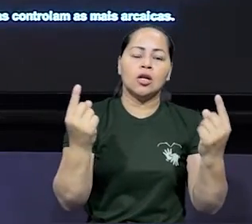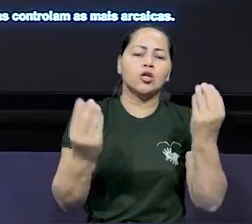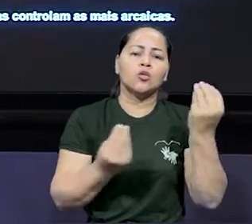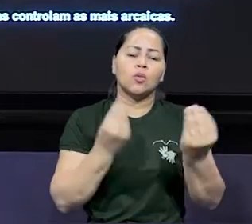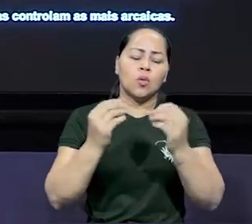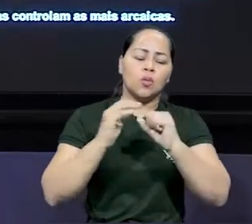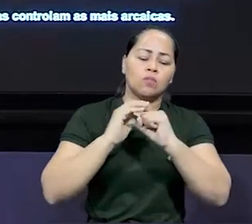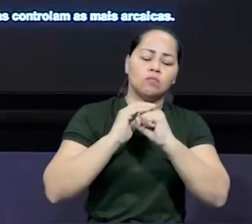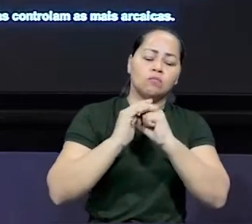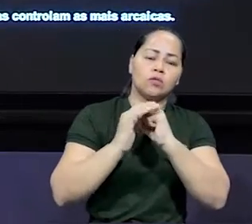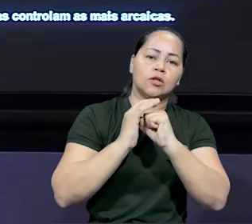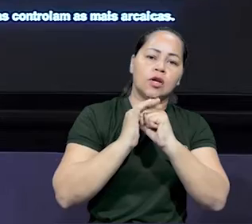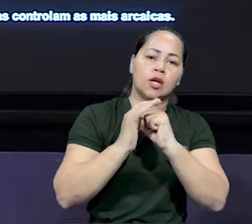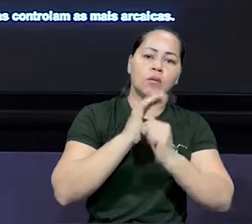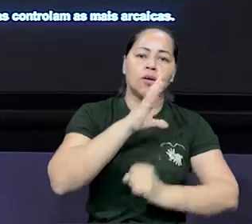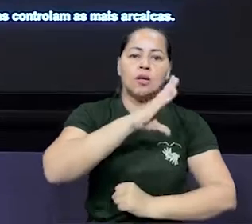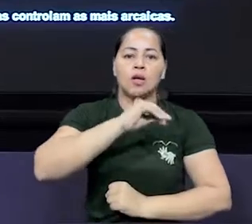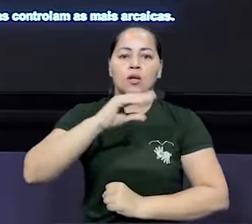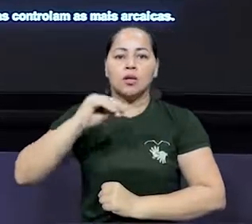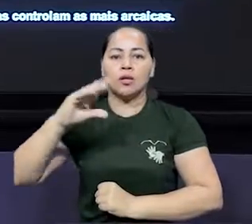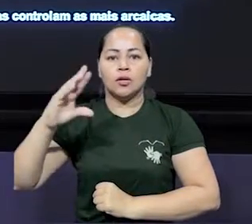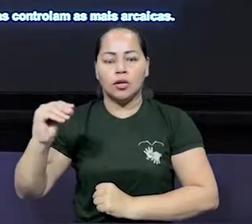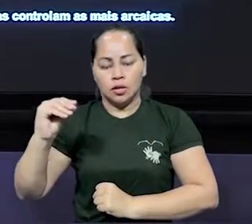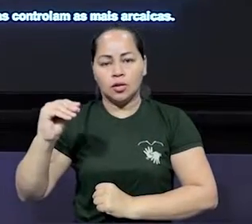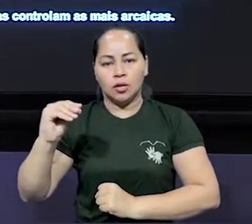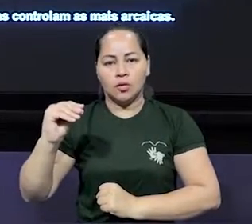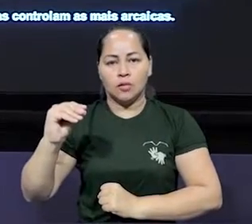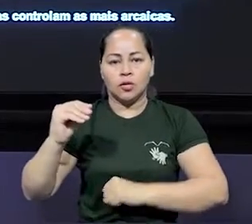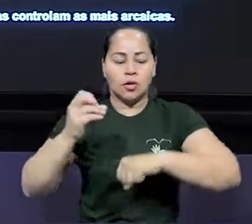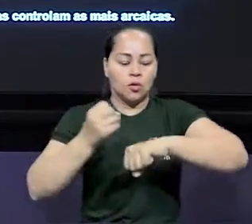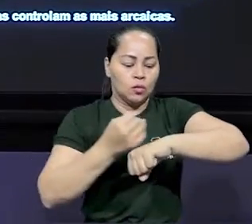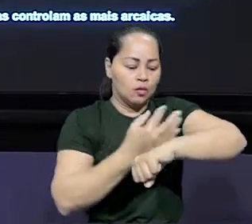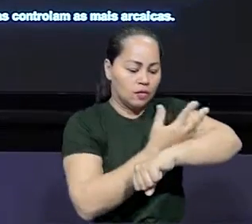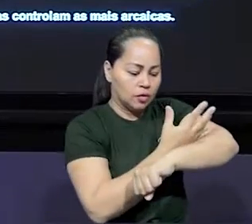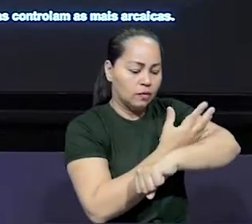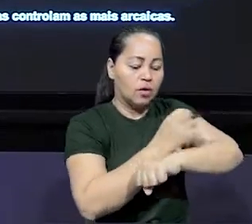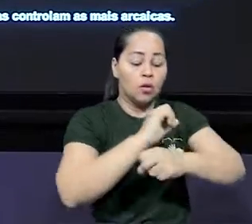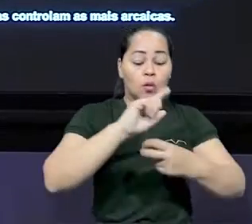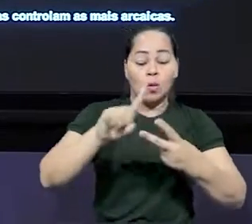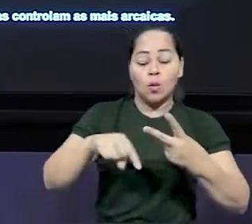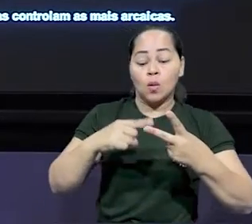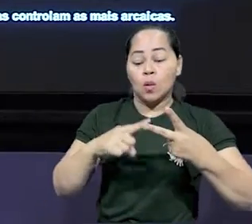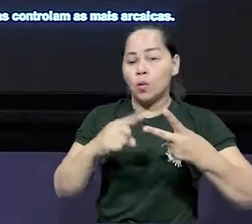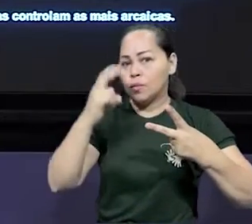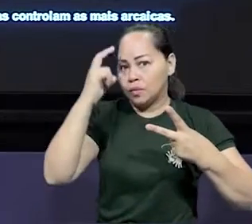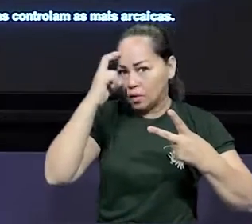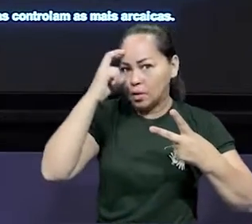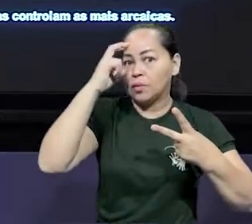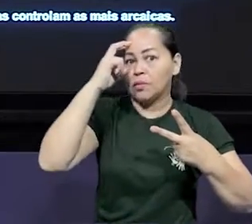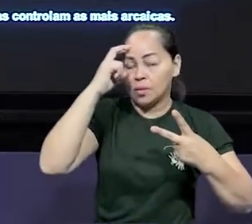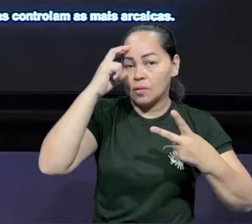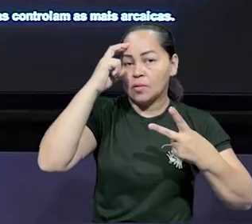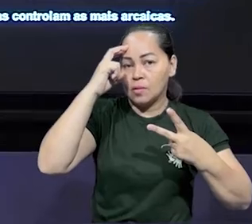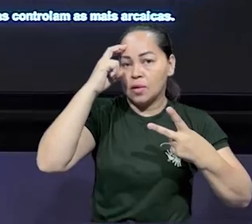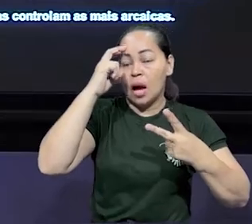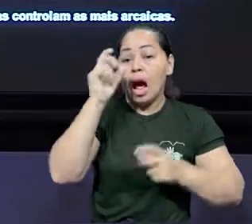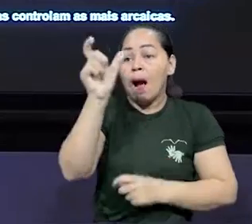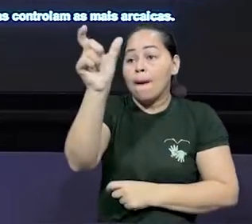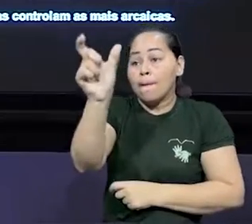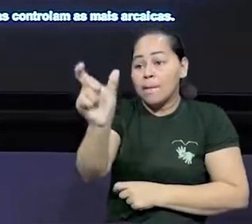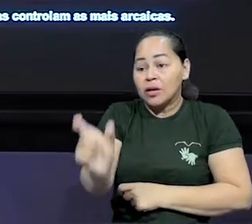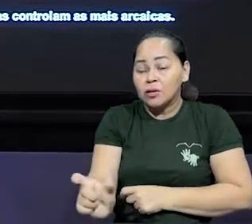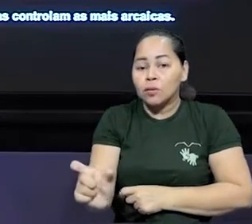Aqui, tanto dependendo do caráter afetivo ou intelectual, o